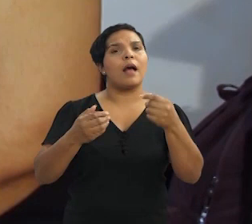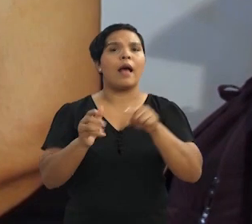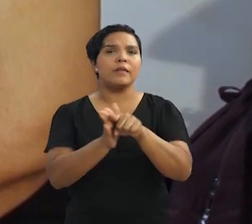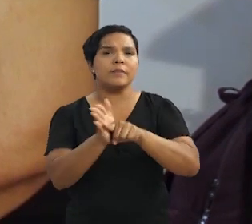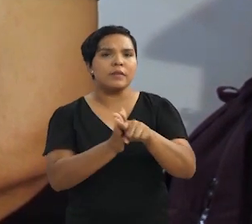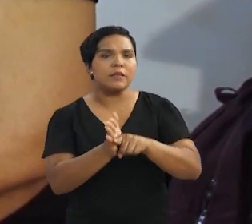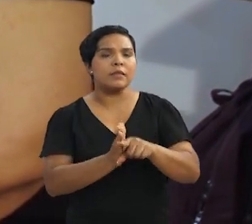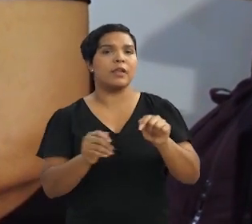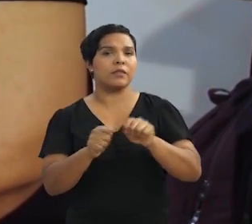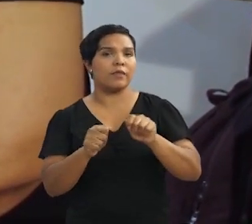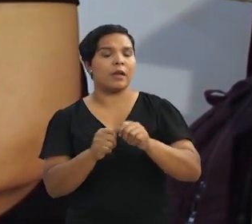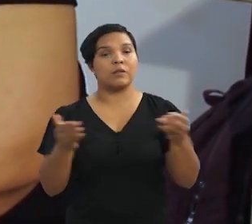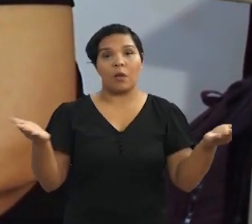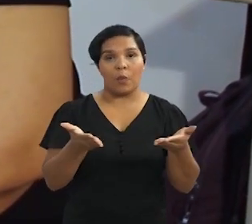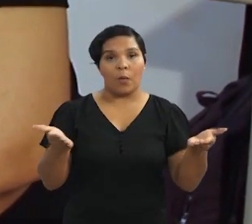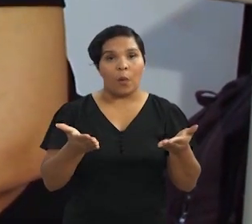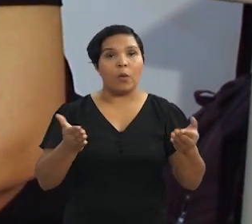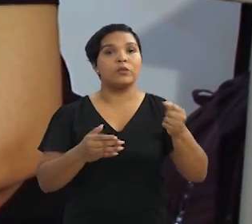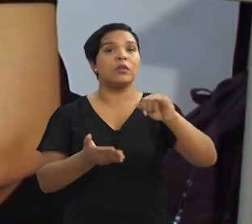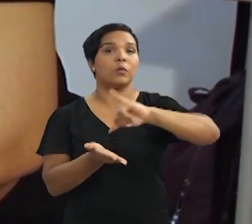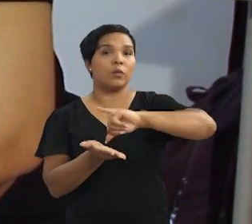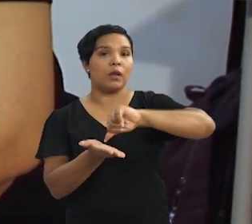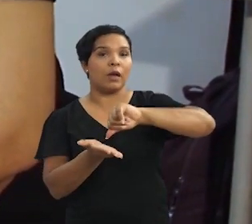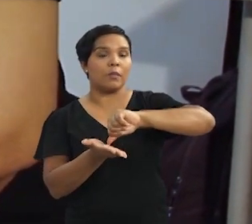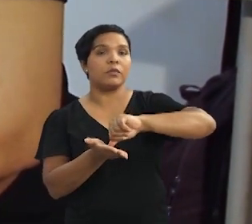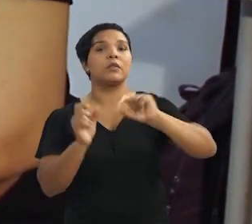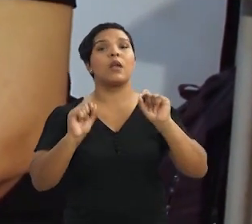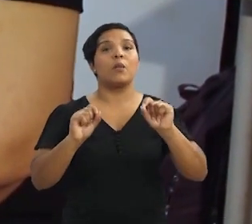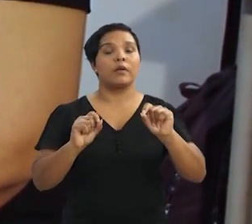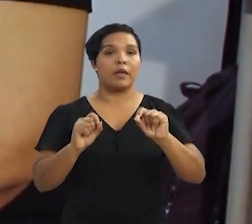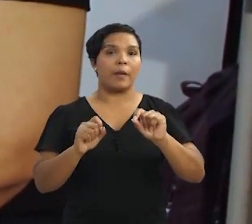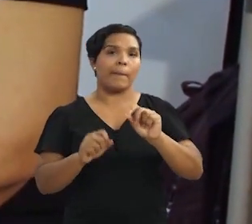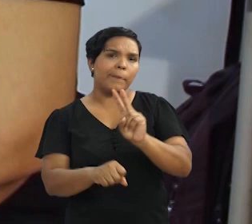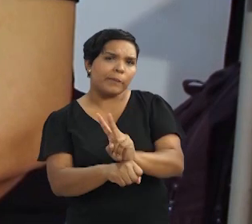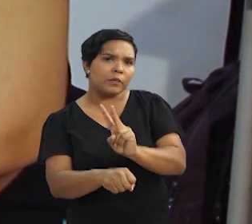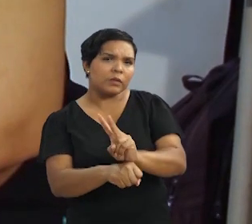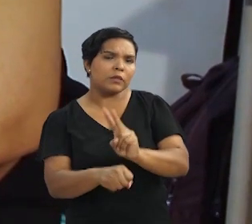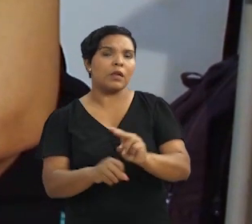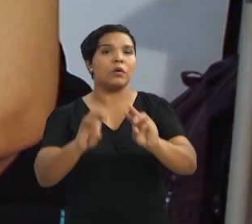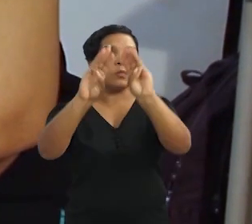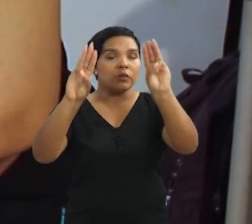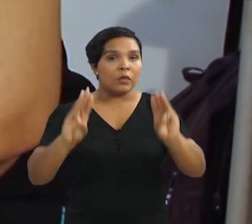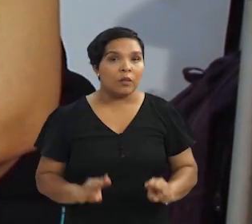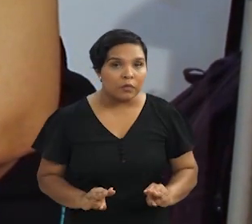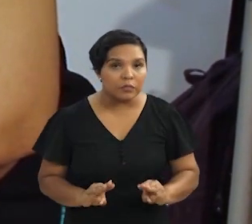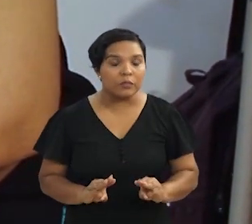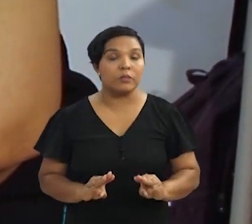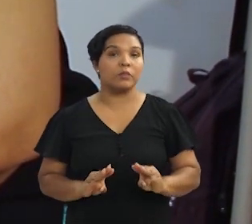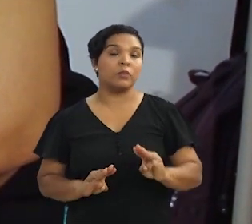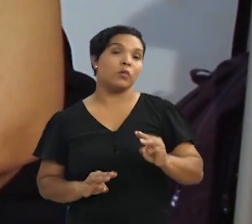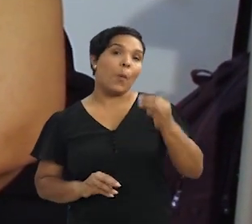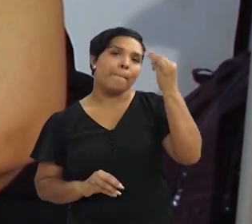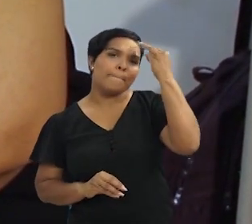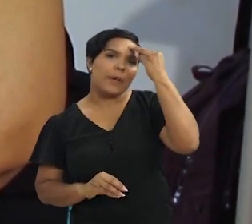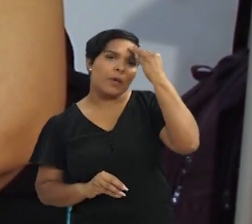das pesquisas, que realizo hoje no campus, que é a conservação do acervo museológico